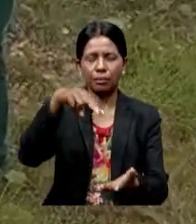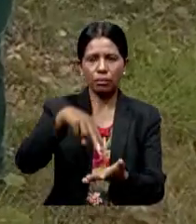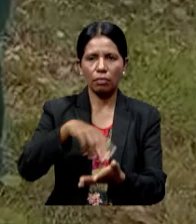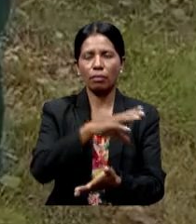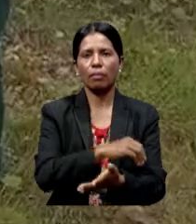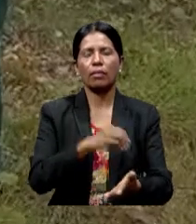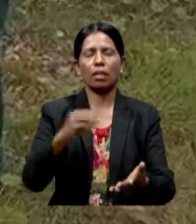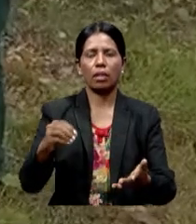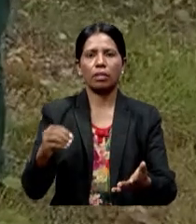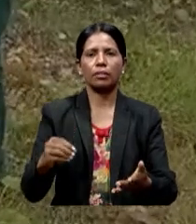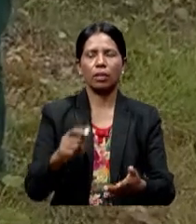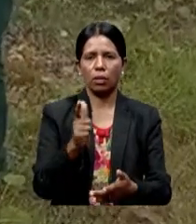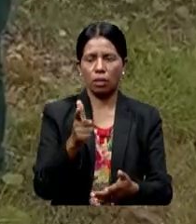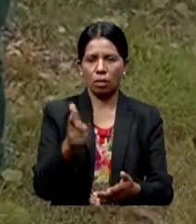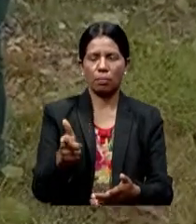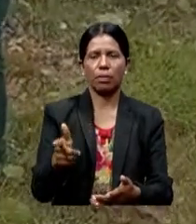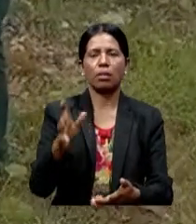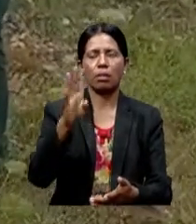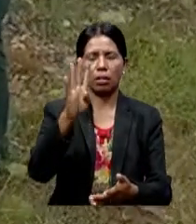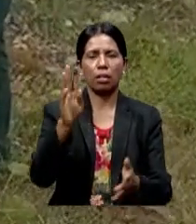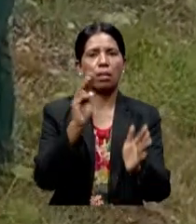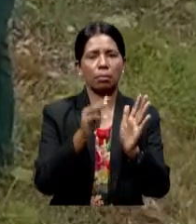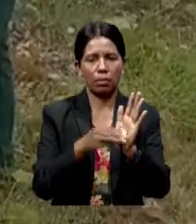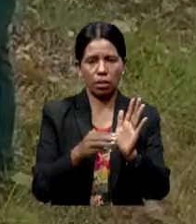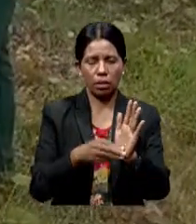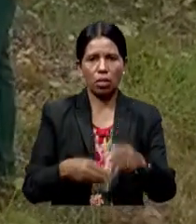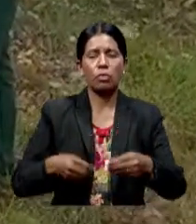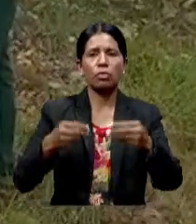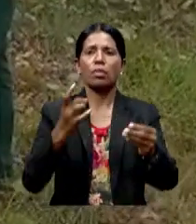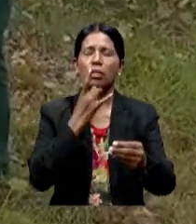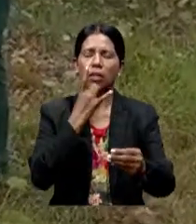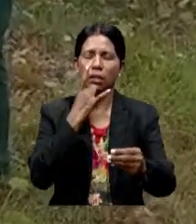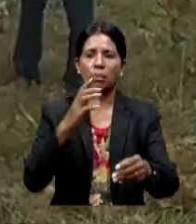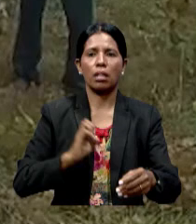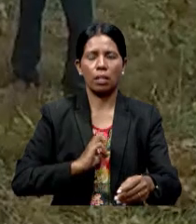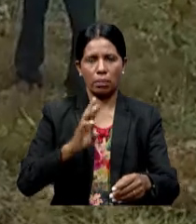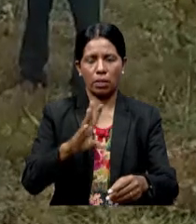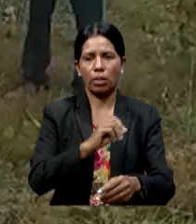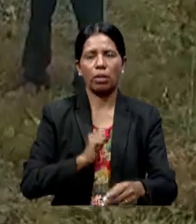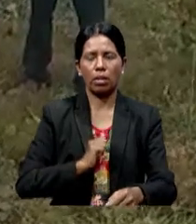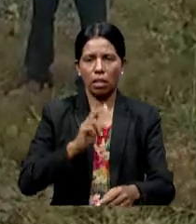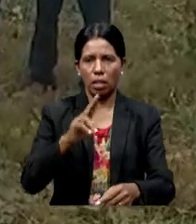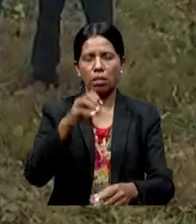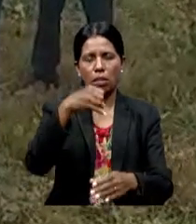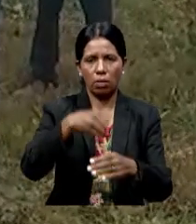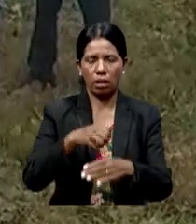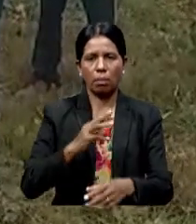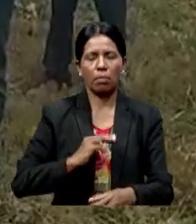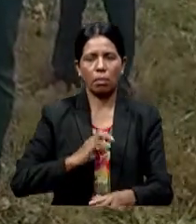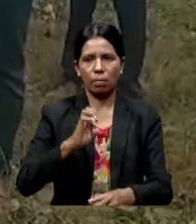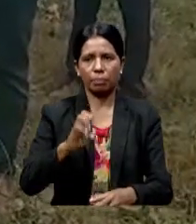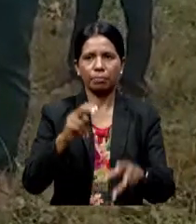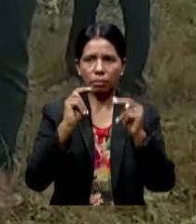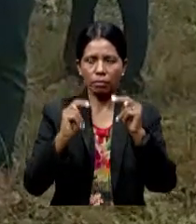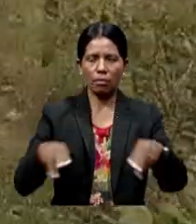ho kapasidade 20 mega amper, ho di fornese energi elektrisidade ba Ermera no ailiu, inklui mobisi. Mai bene